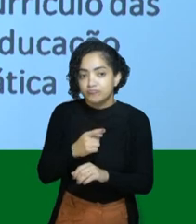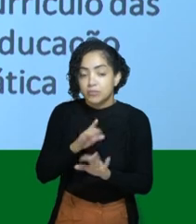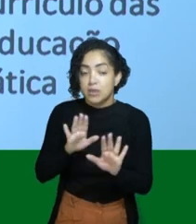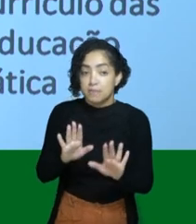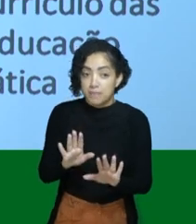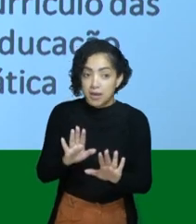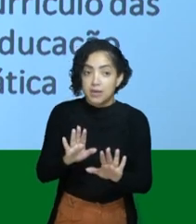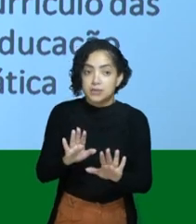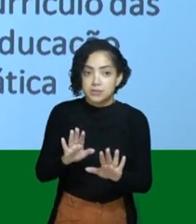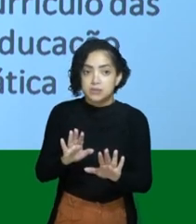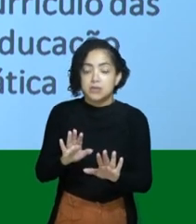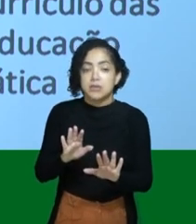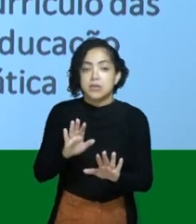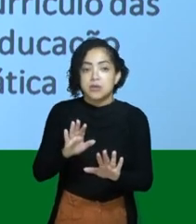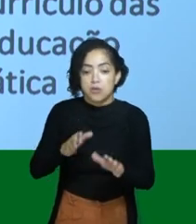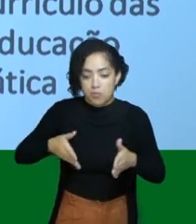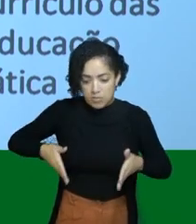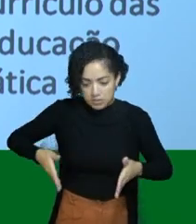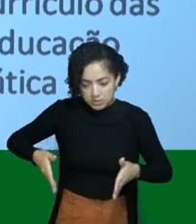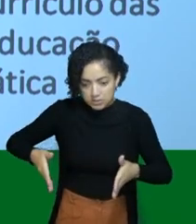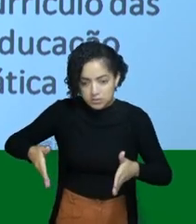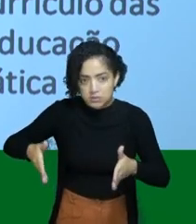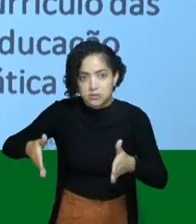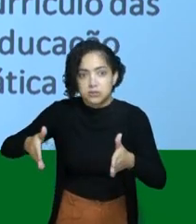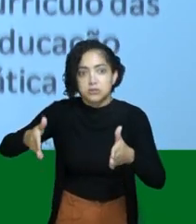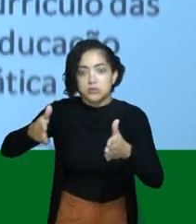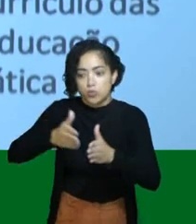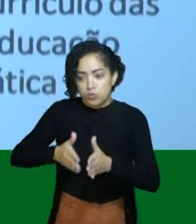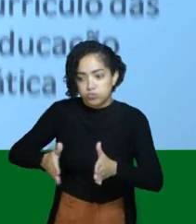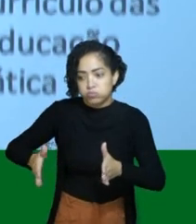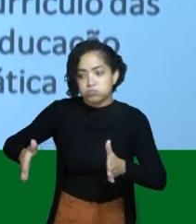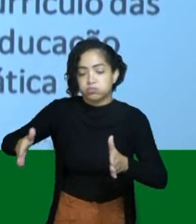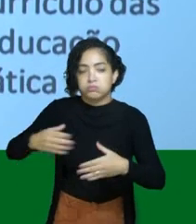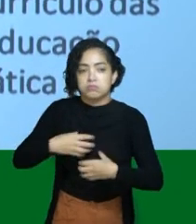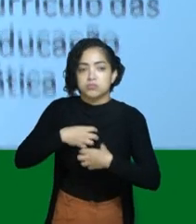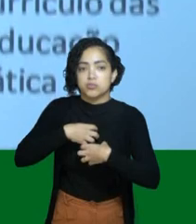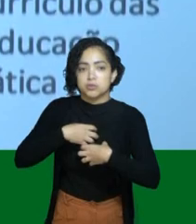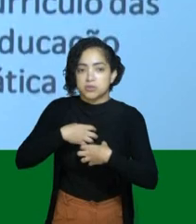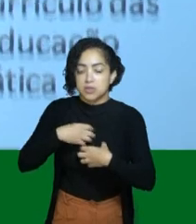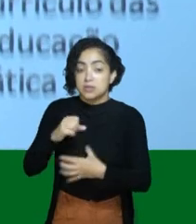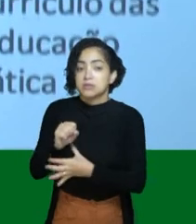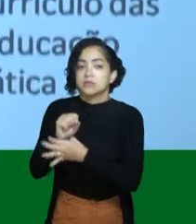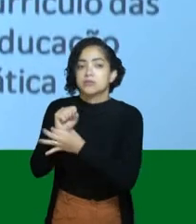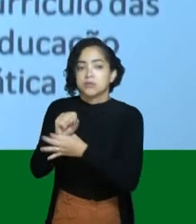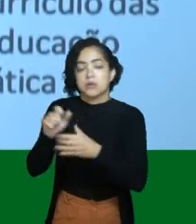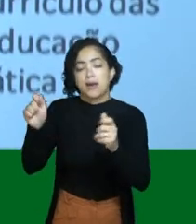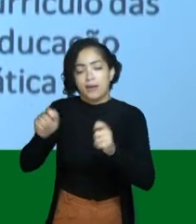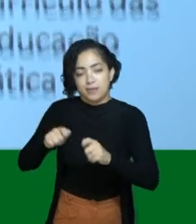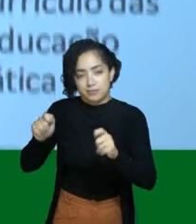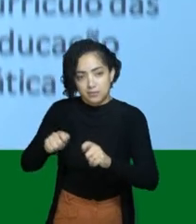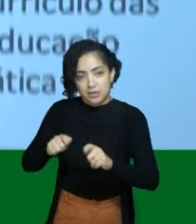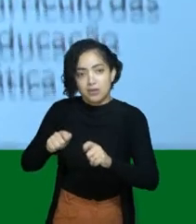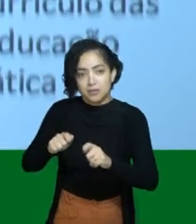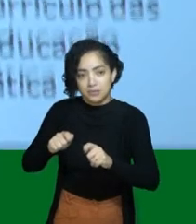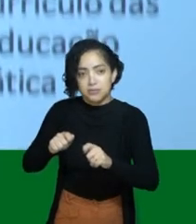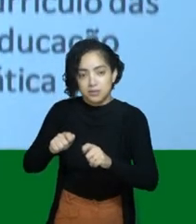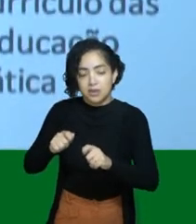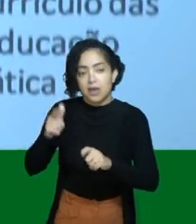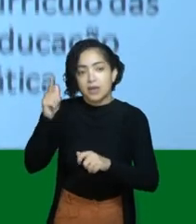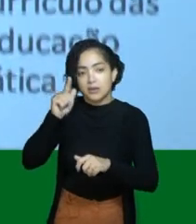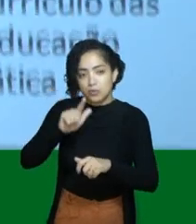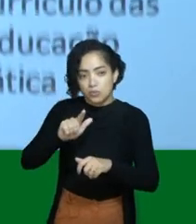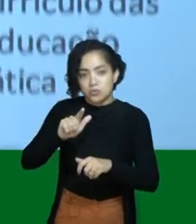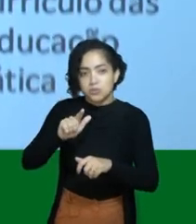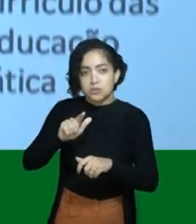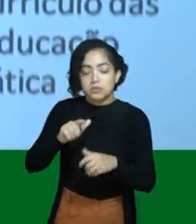Agora, se o cara colocar uma ciclovia que eu me sinta segura, aí eu pulo muito mais